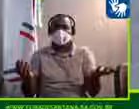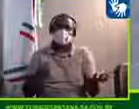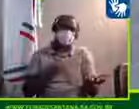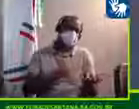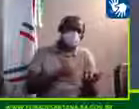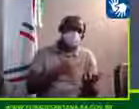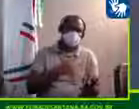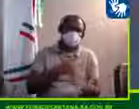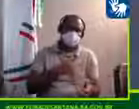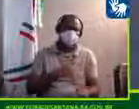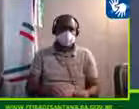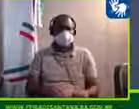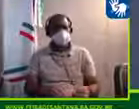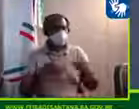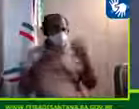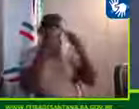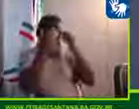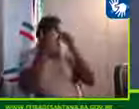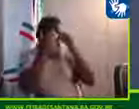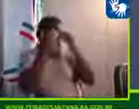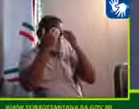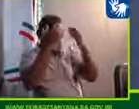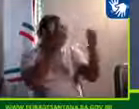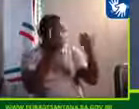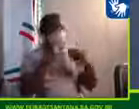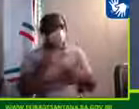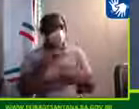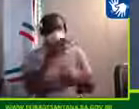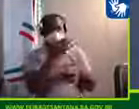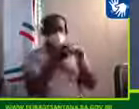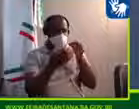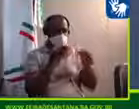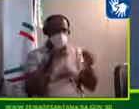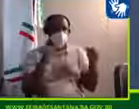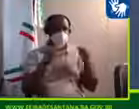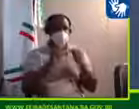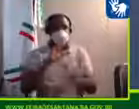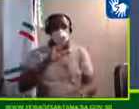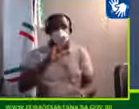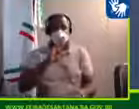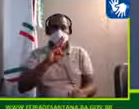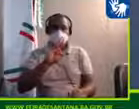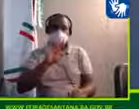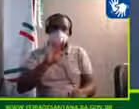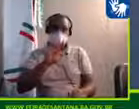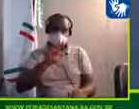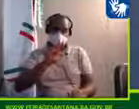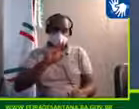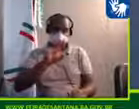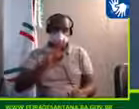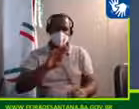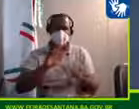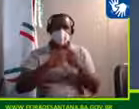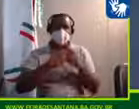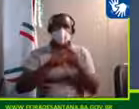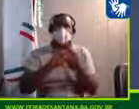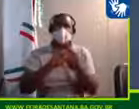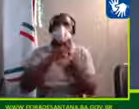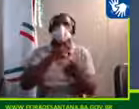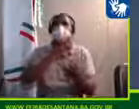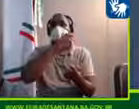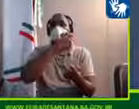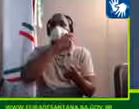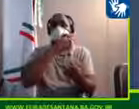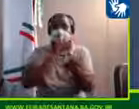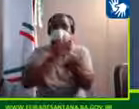Amurabi, eu quero lhe agradecer, você está me dando uma sugestão. Eu li, é o Instituto Butantan que vai coordenar essa pesquisa. Eu li também